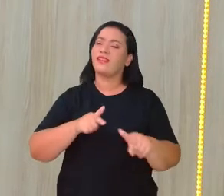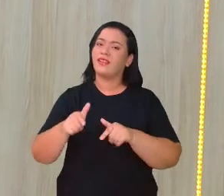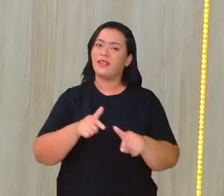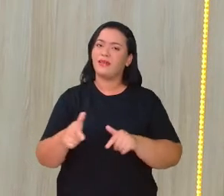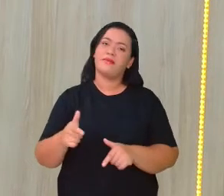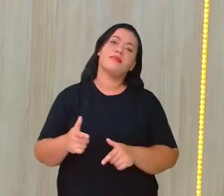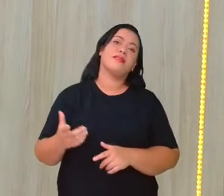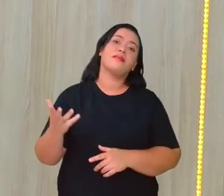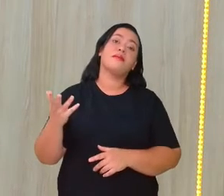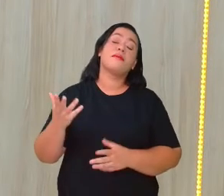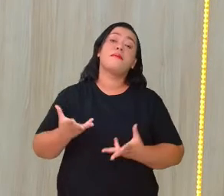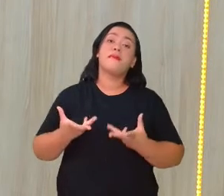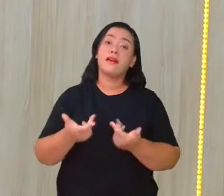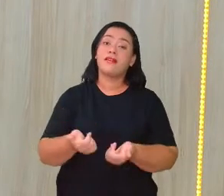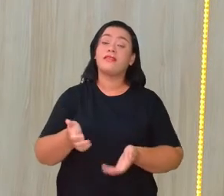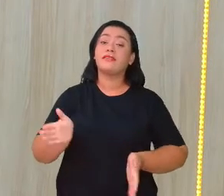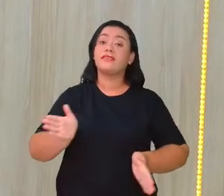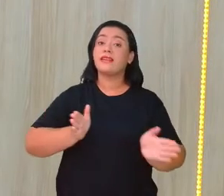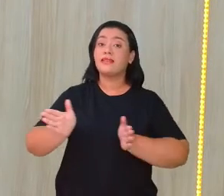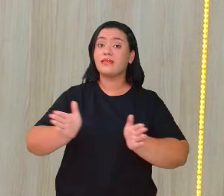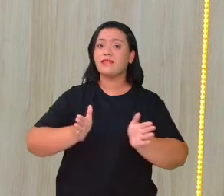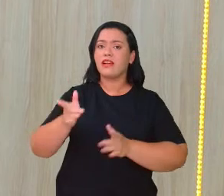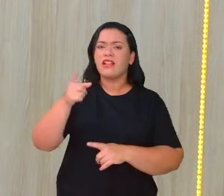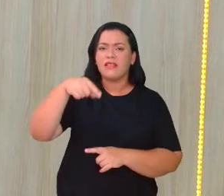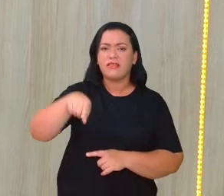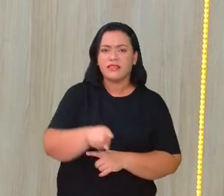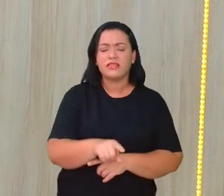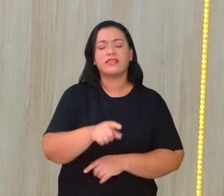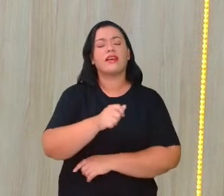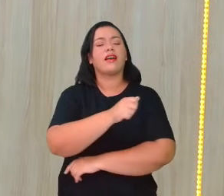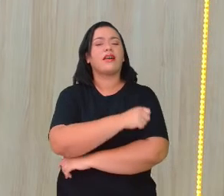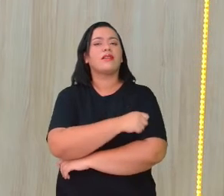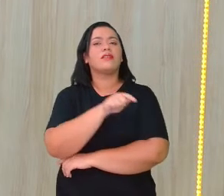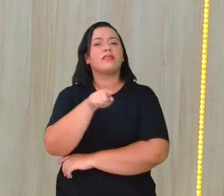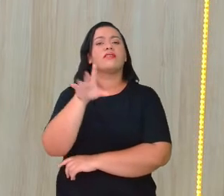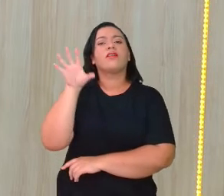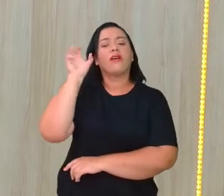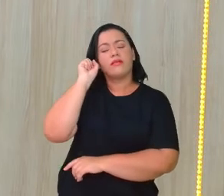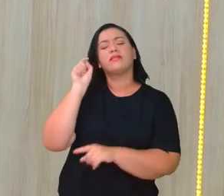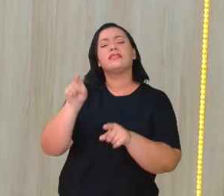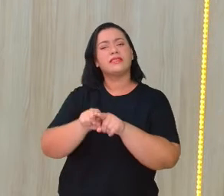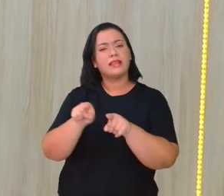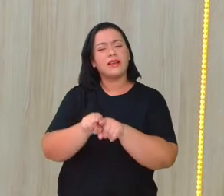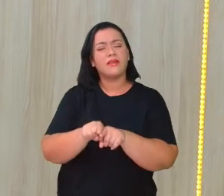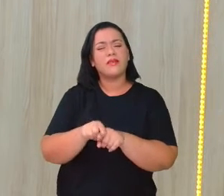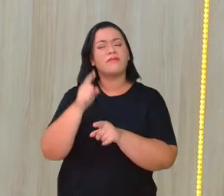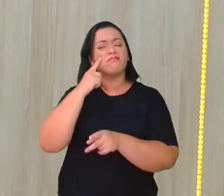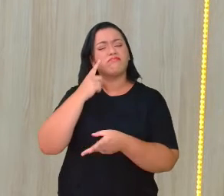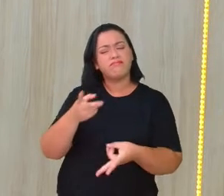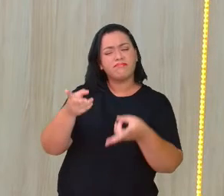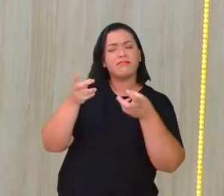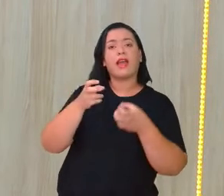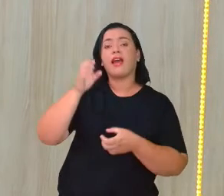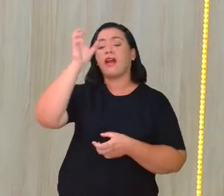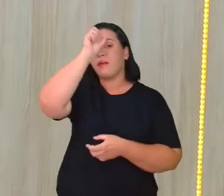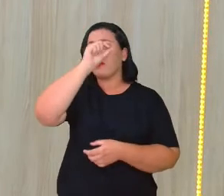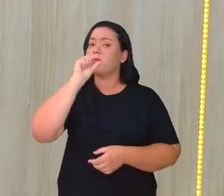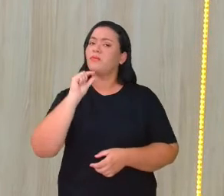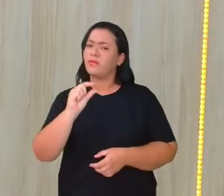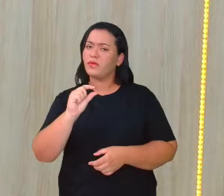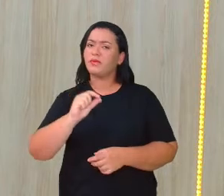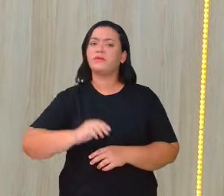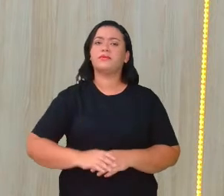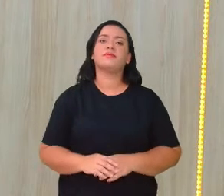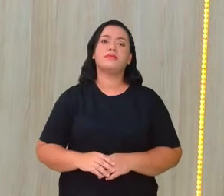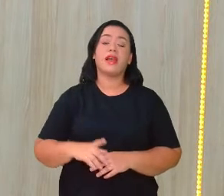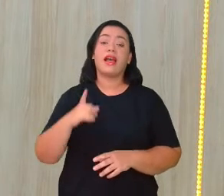de acessibilidade, para que você, que é um aluno ouvinte, também possa aprender um pouco para